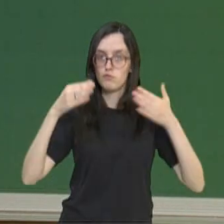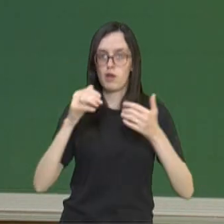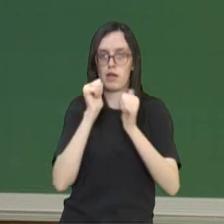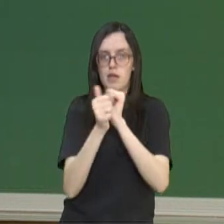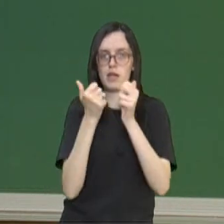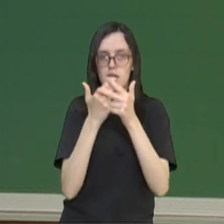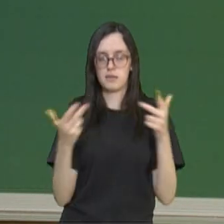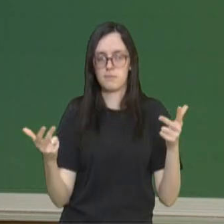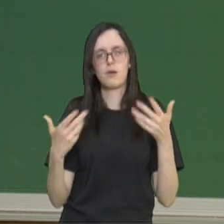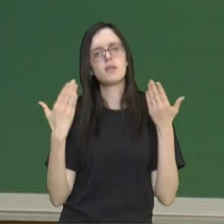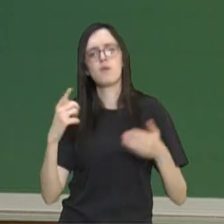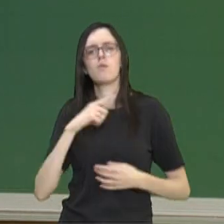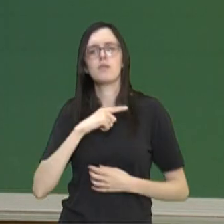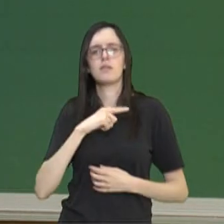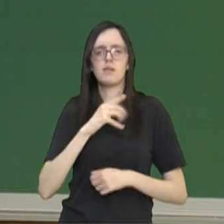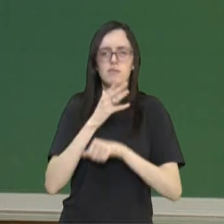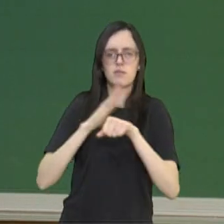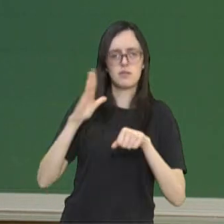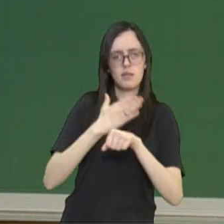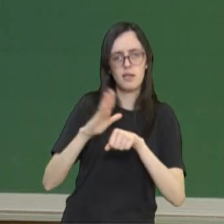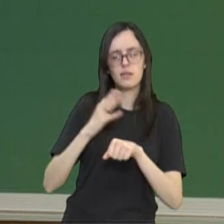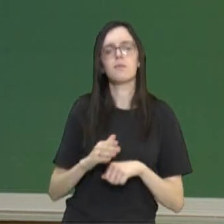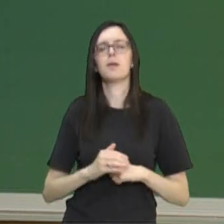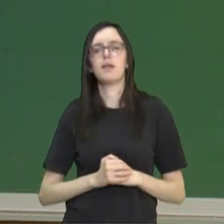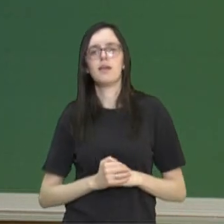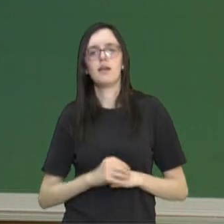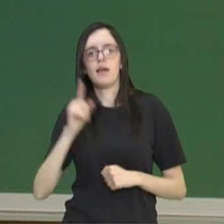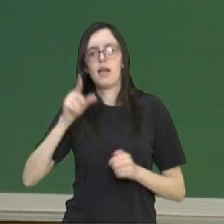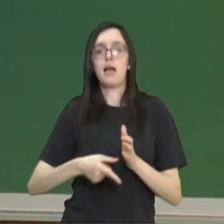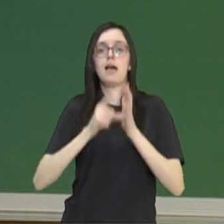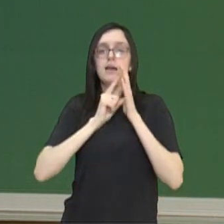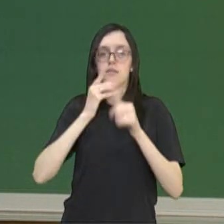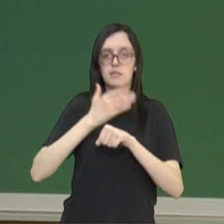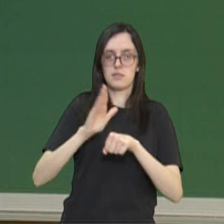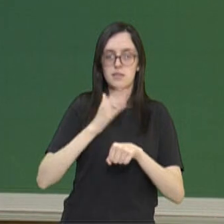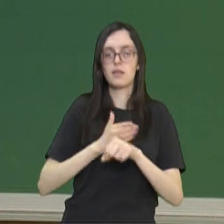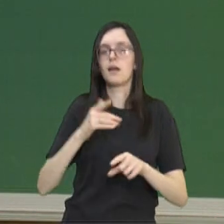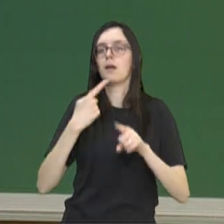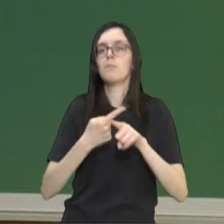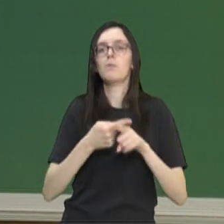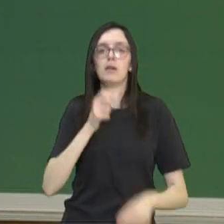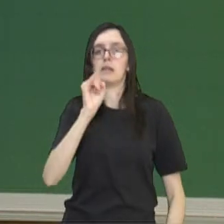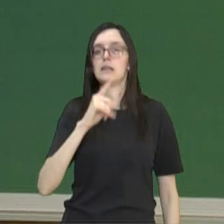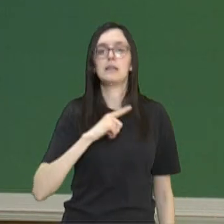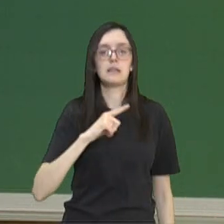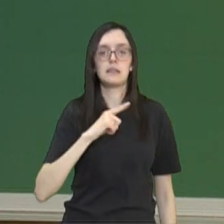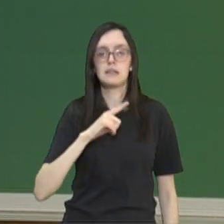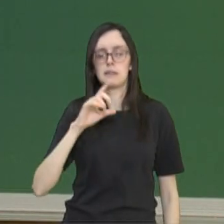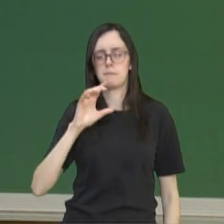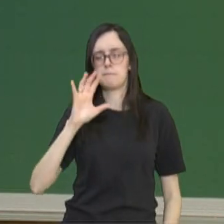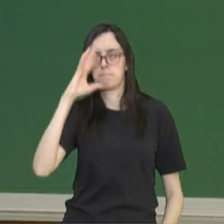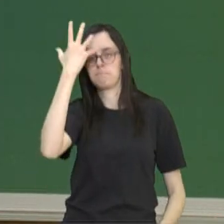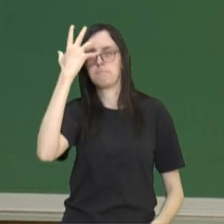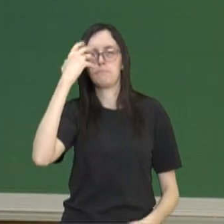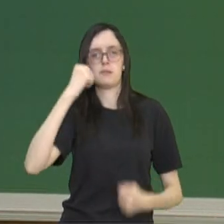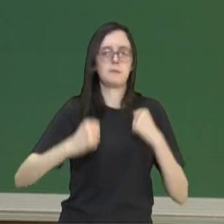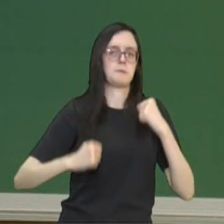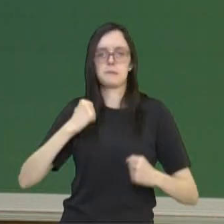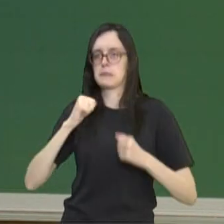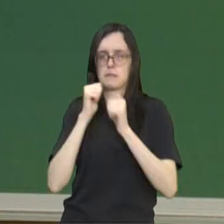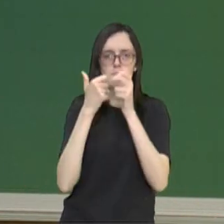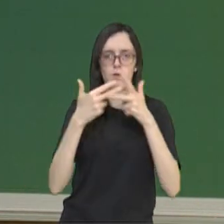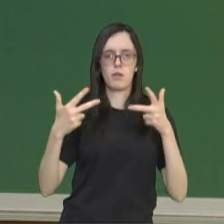que de milhares e milhares de pessoas que buscam isso, poucas conseguem realmente enriquecer,